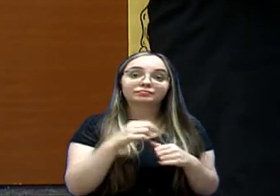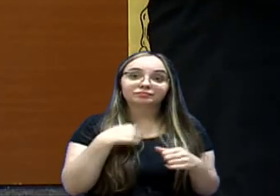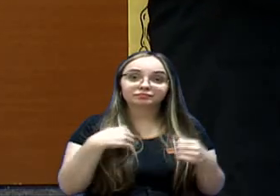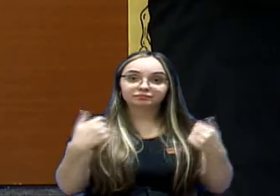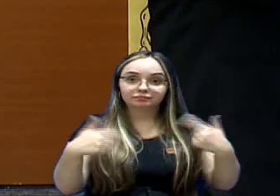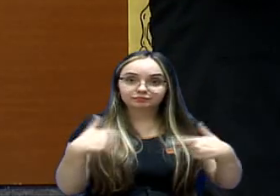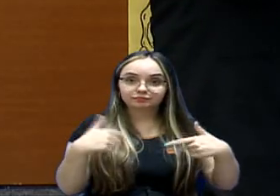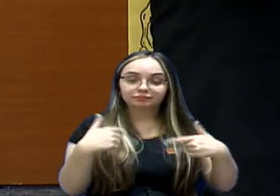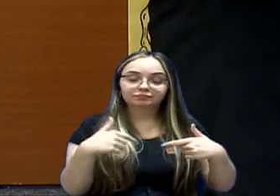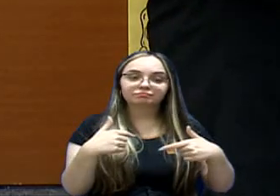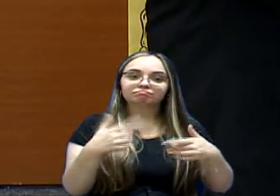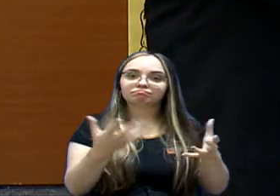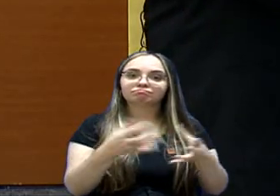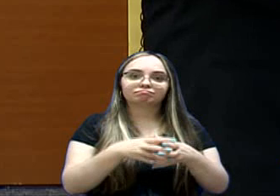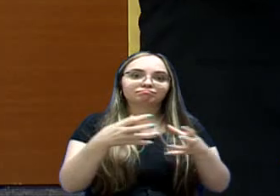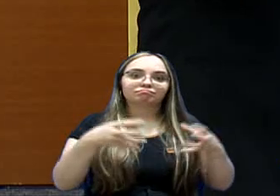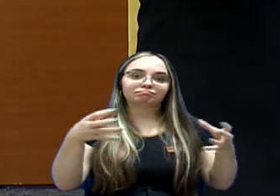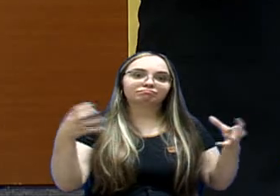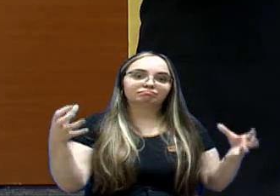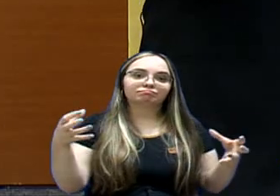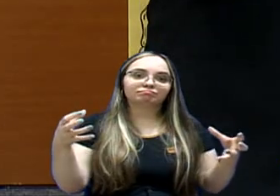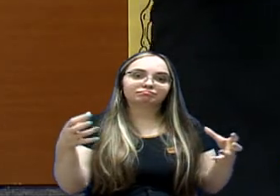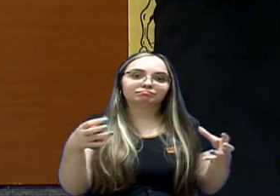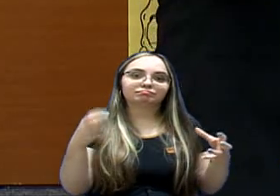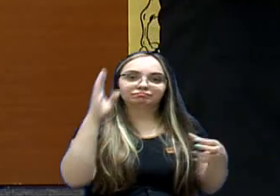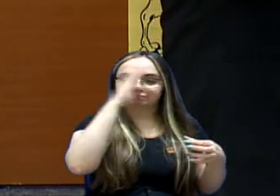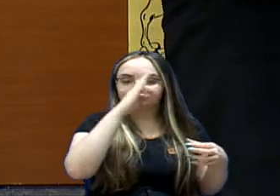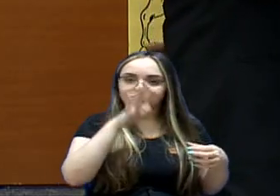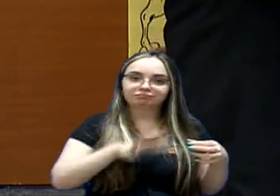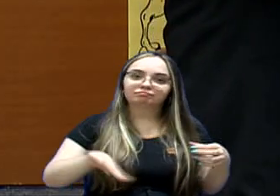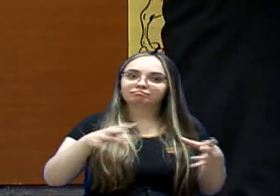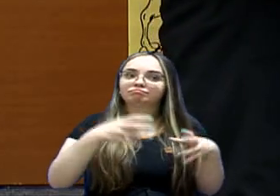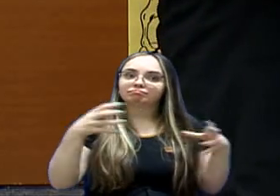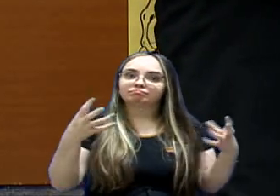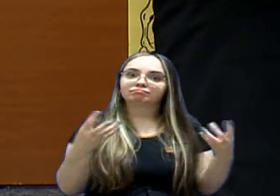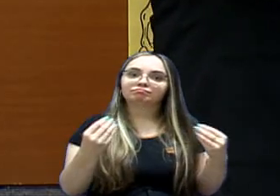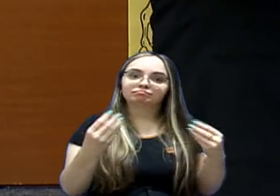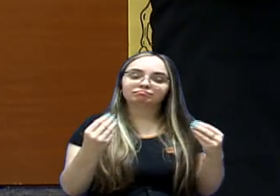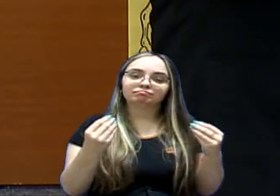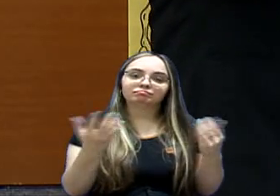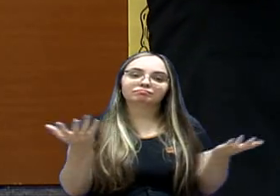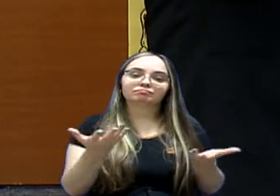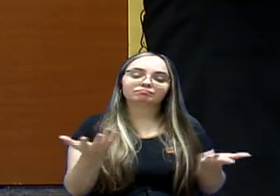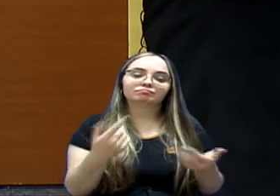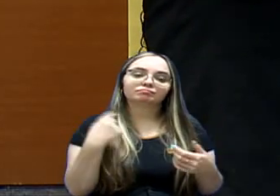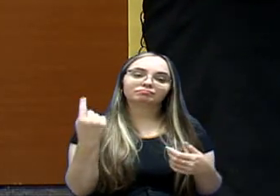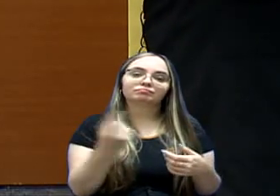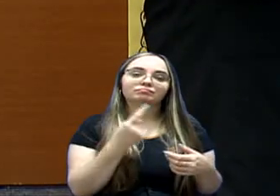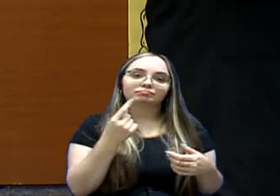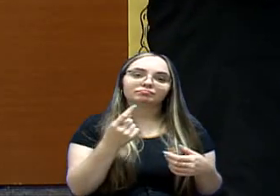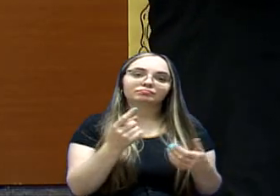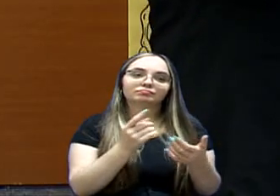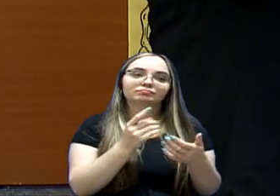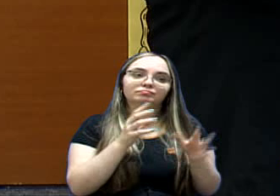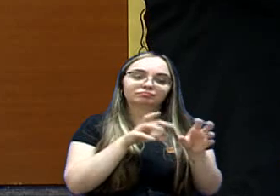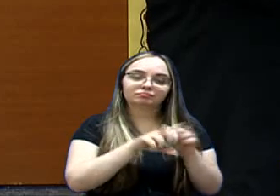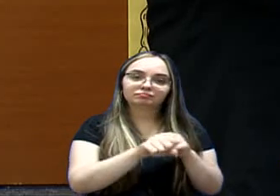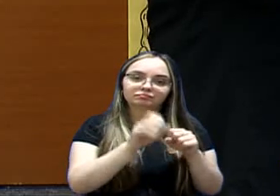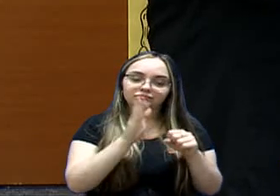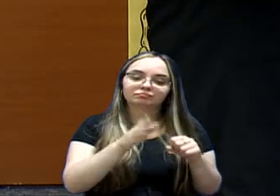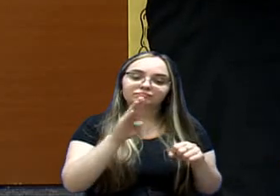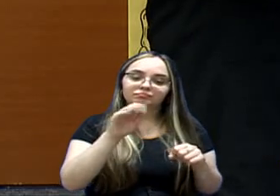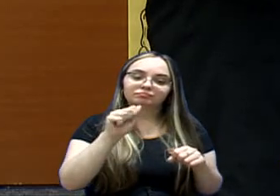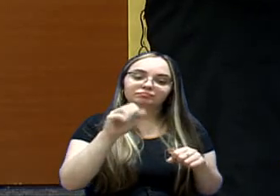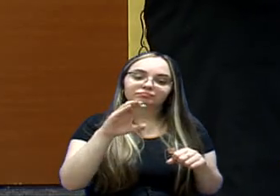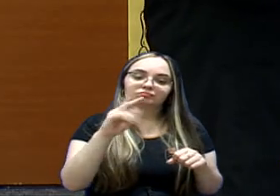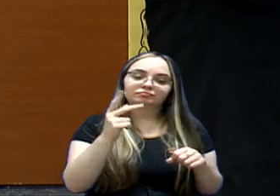optometria está crescendo muito no Brasil. Somos tecnólogos bacharéis,